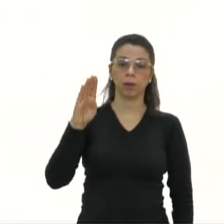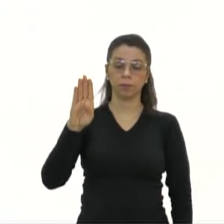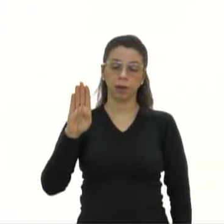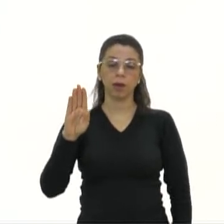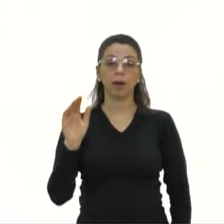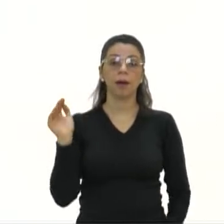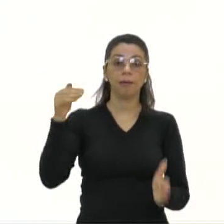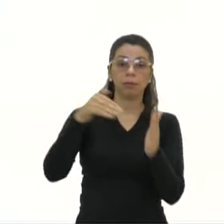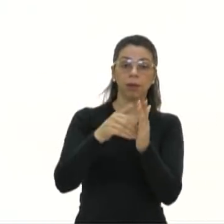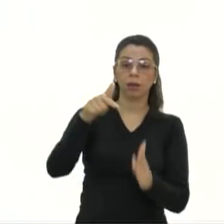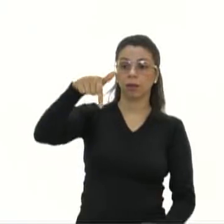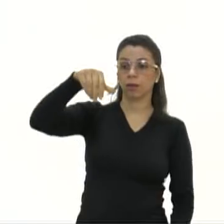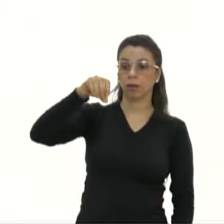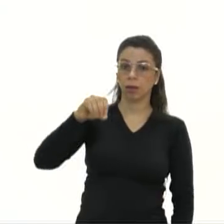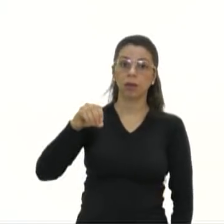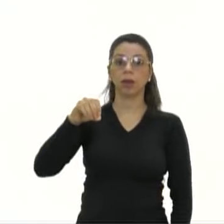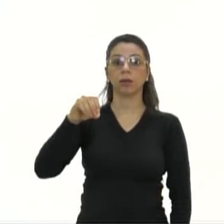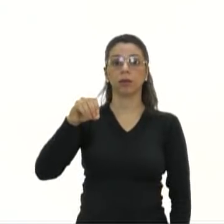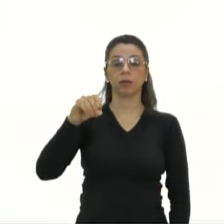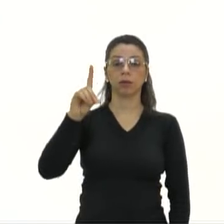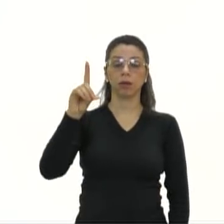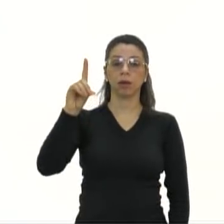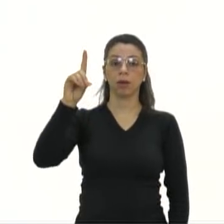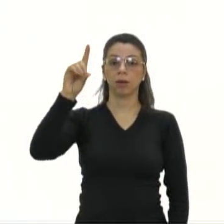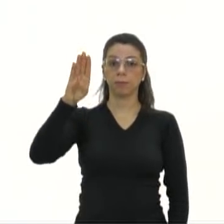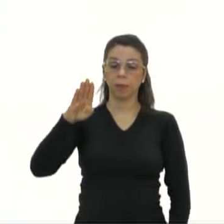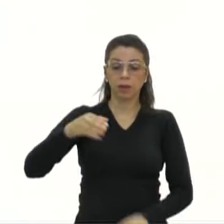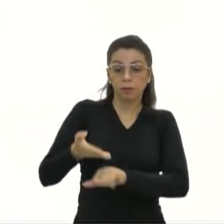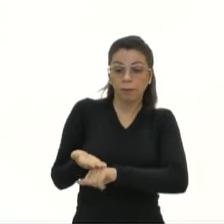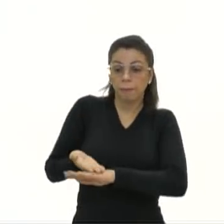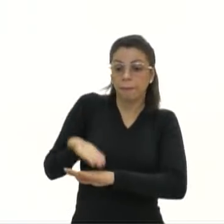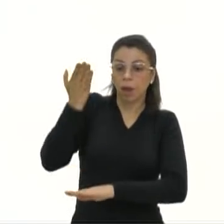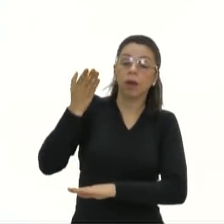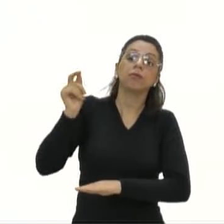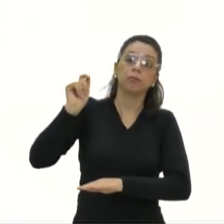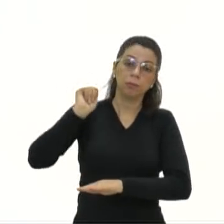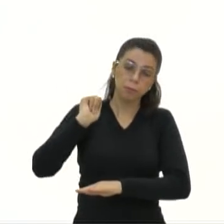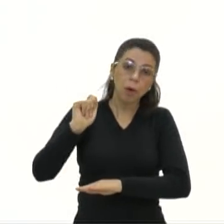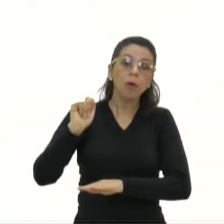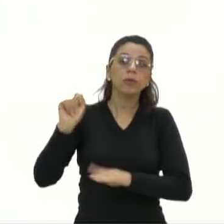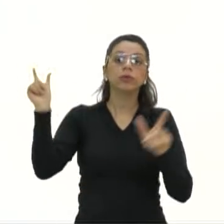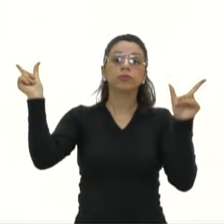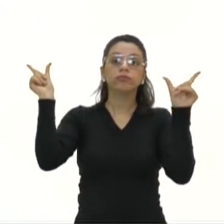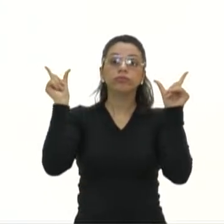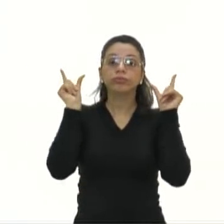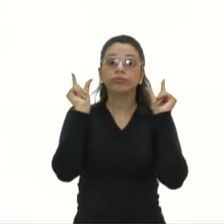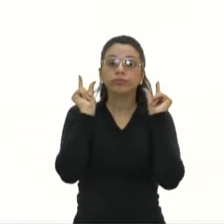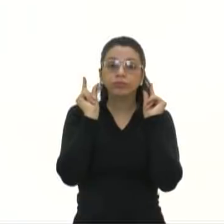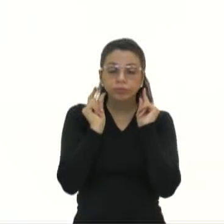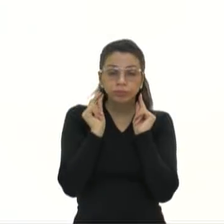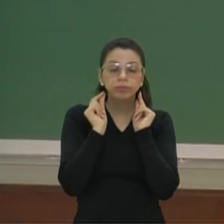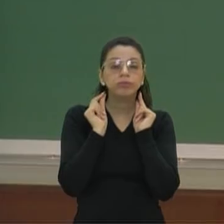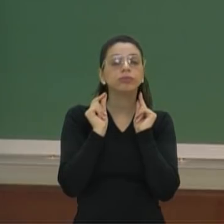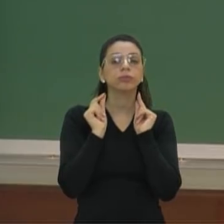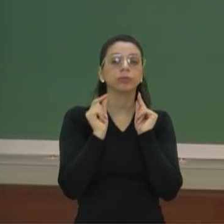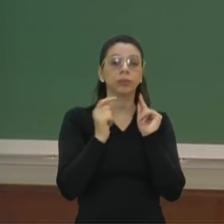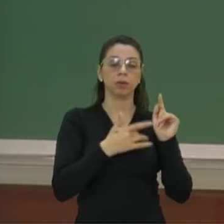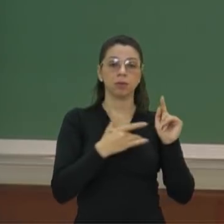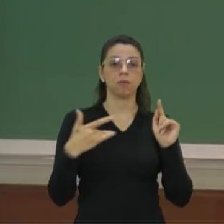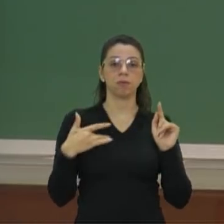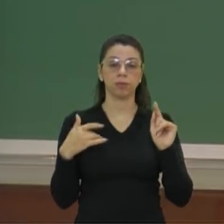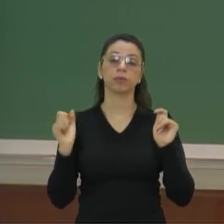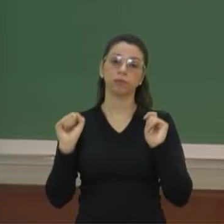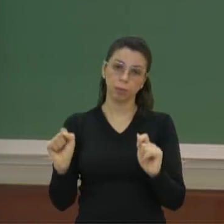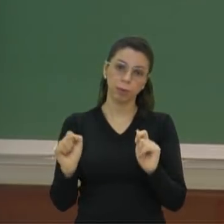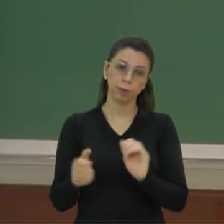70 decibéis podem causar perda progressiva da audição. Então lembra que na aula passada, na 59, eu